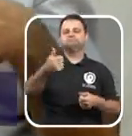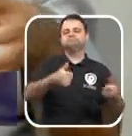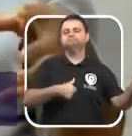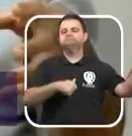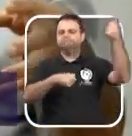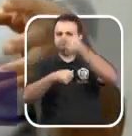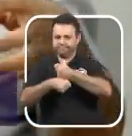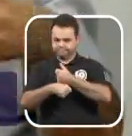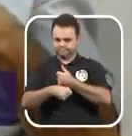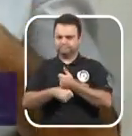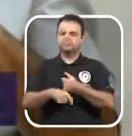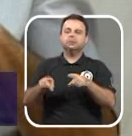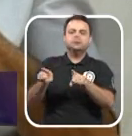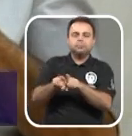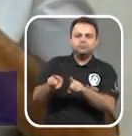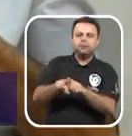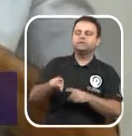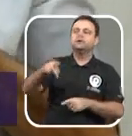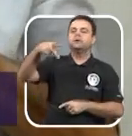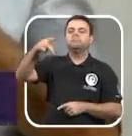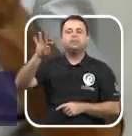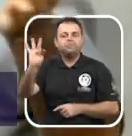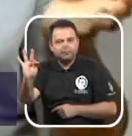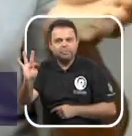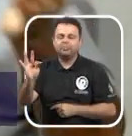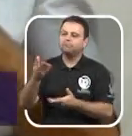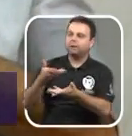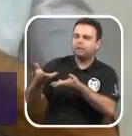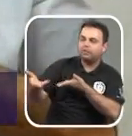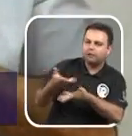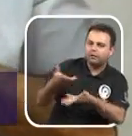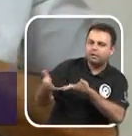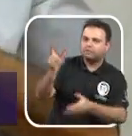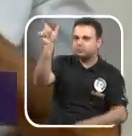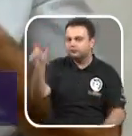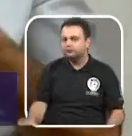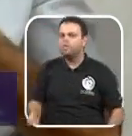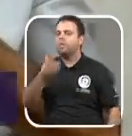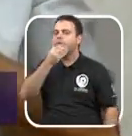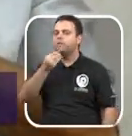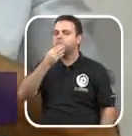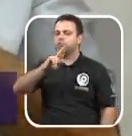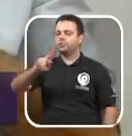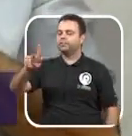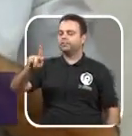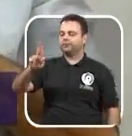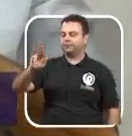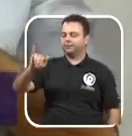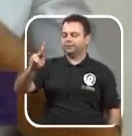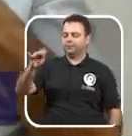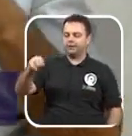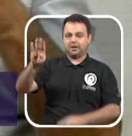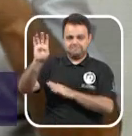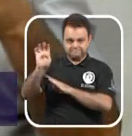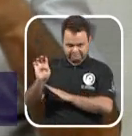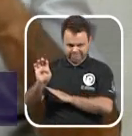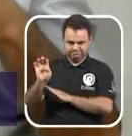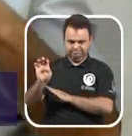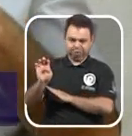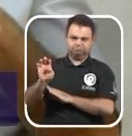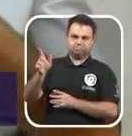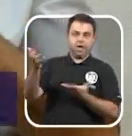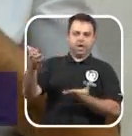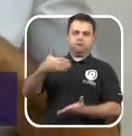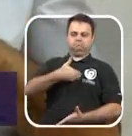da costura com o PT para apoiar o Guilherme. O ano passado estava na presidência, o Guilherme era candidato a governador, estava bem,